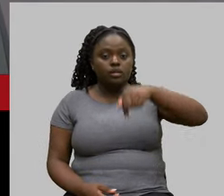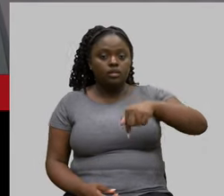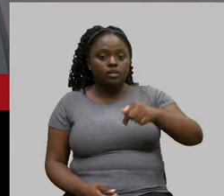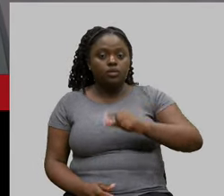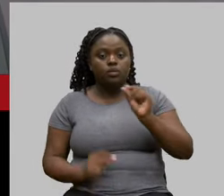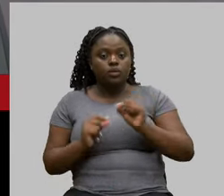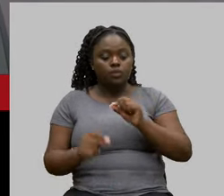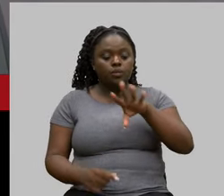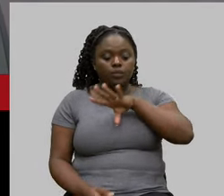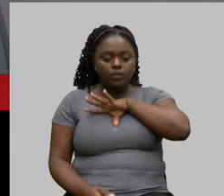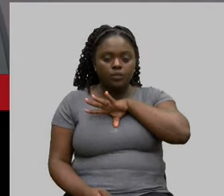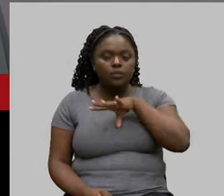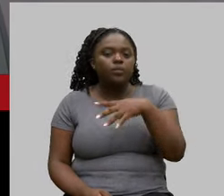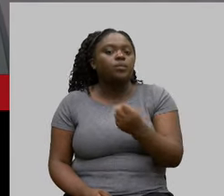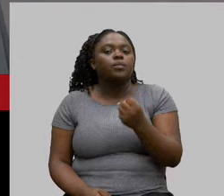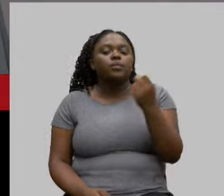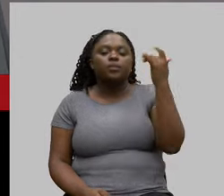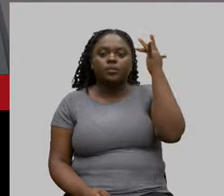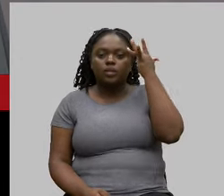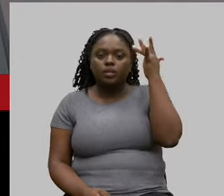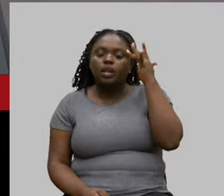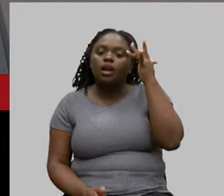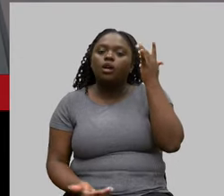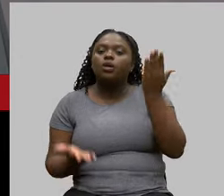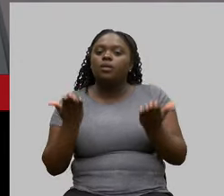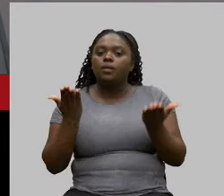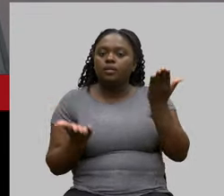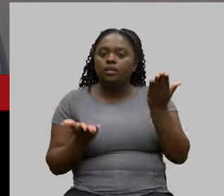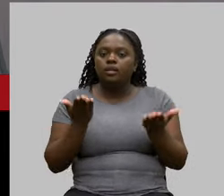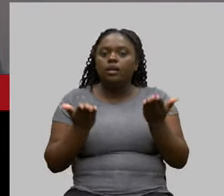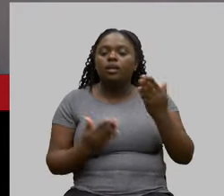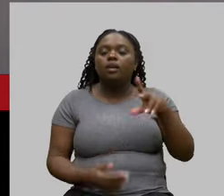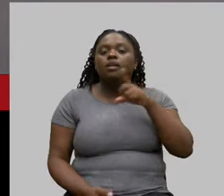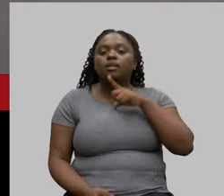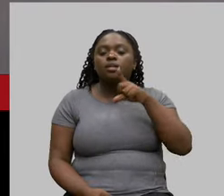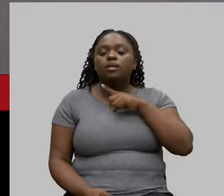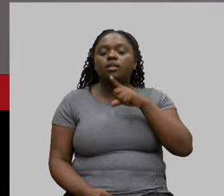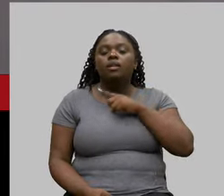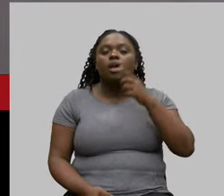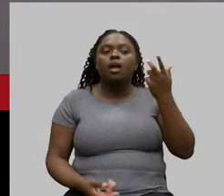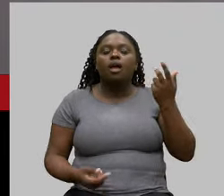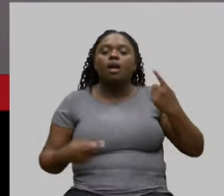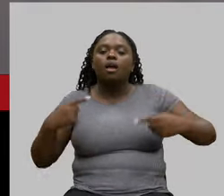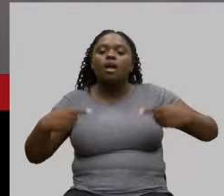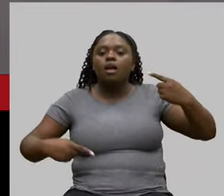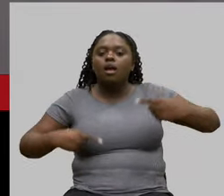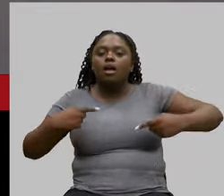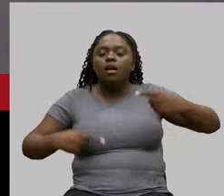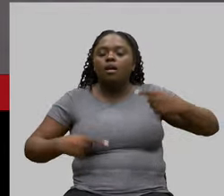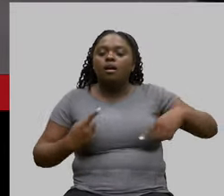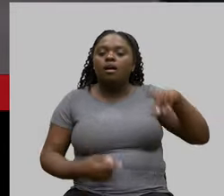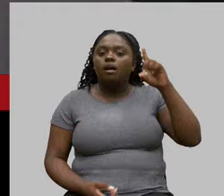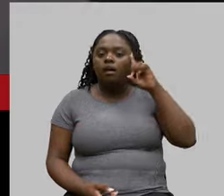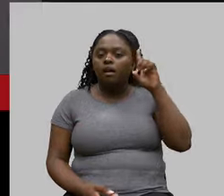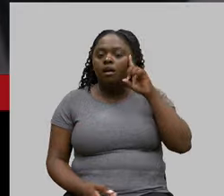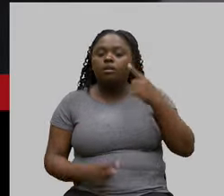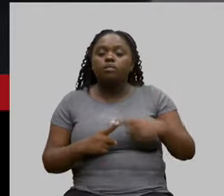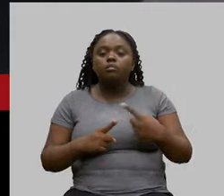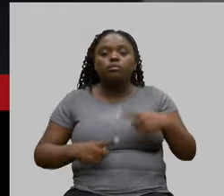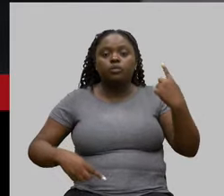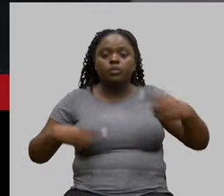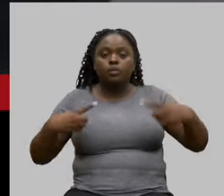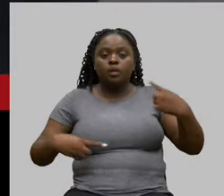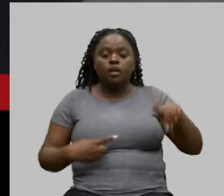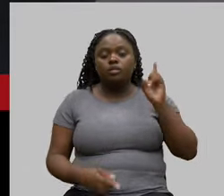altivez a maturidade o equilíbrio de termos este debate na conta do dia porque é o debate de Minas Gerais